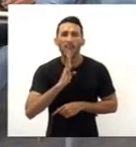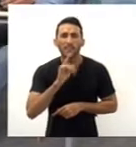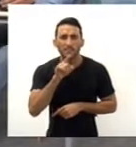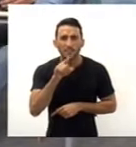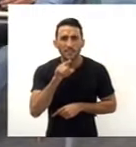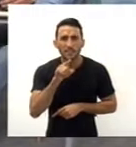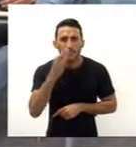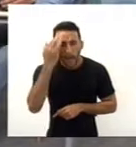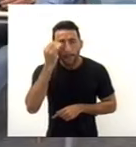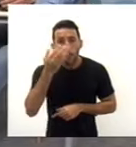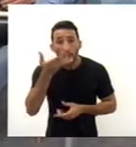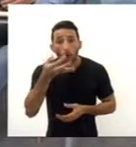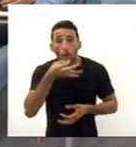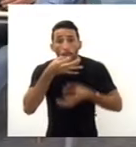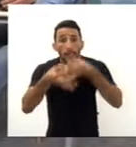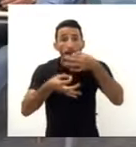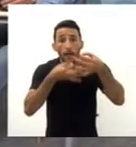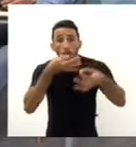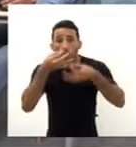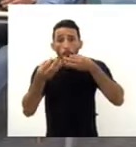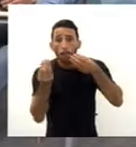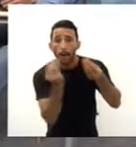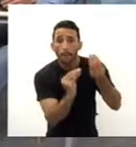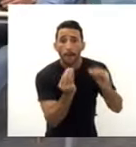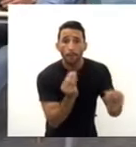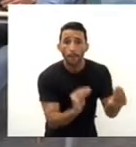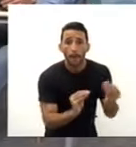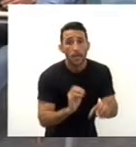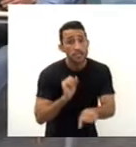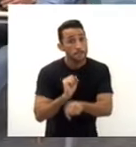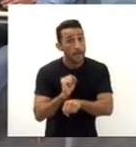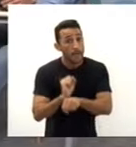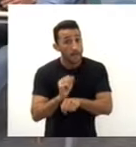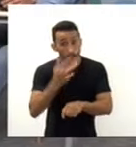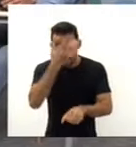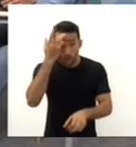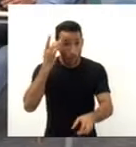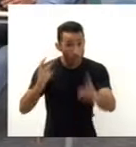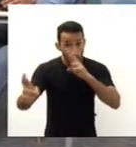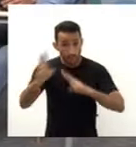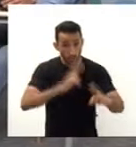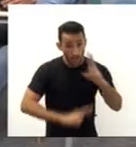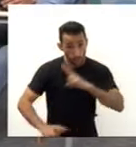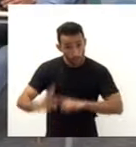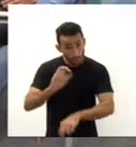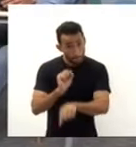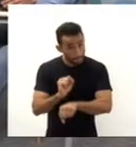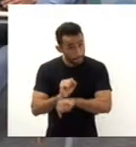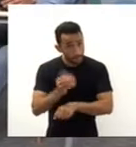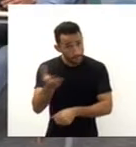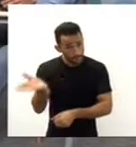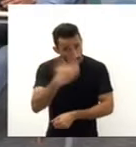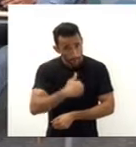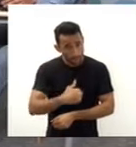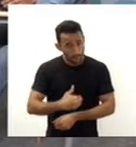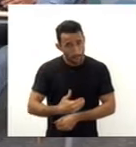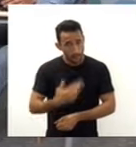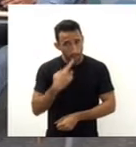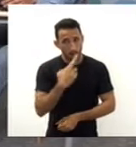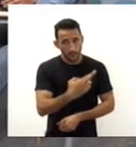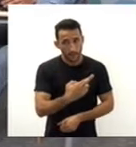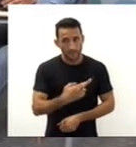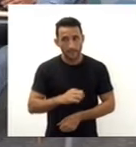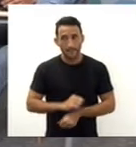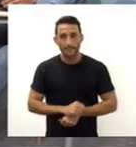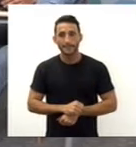aí? Tá aí falando como que é o ângulo reto? Estamos aguardando a participação, né, dos nossos estudantes, mas vamos ver agora